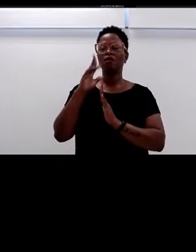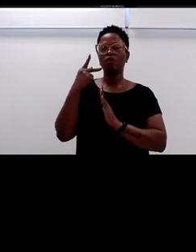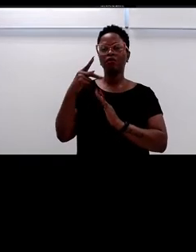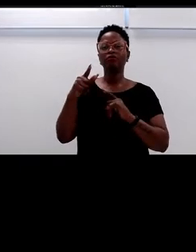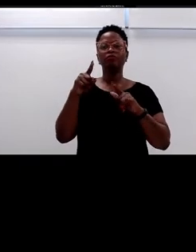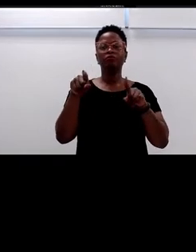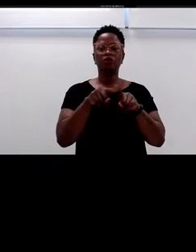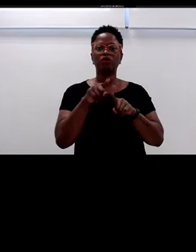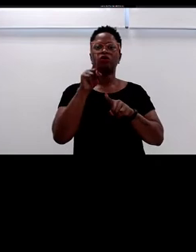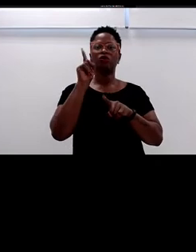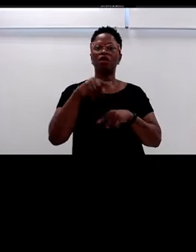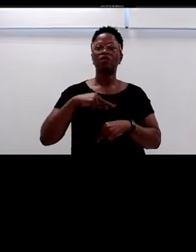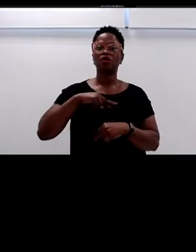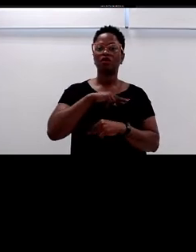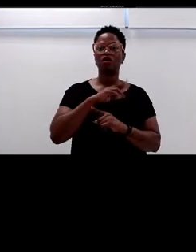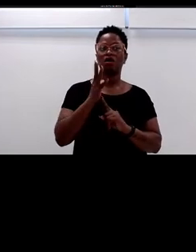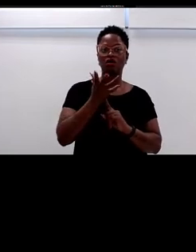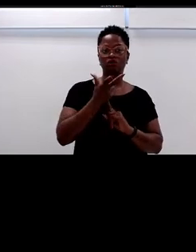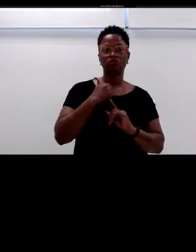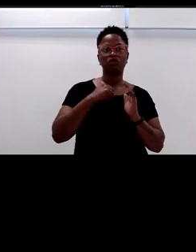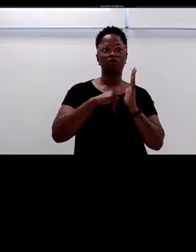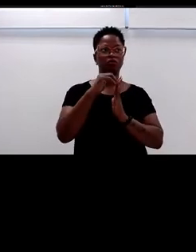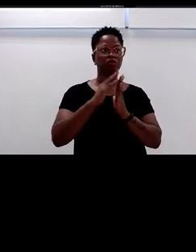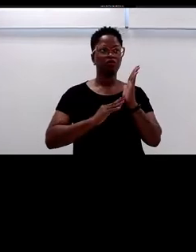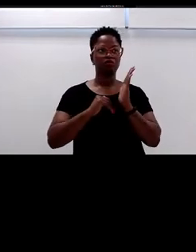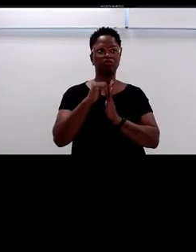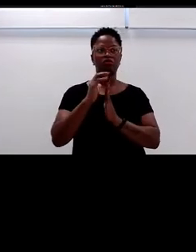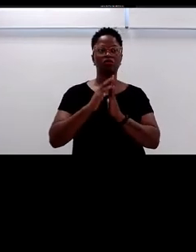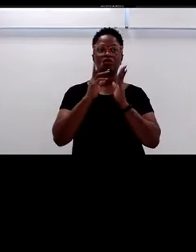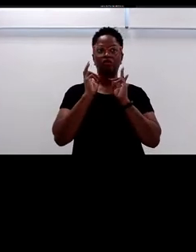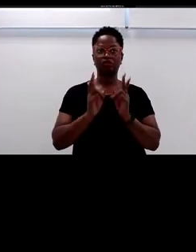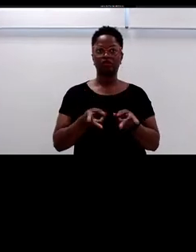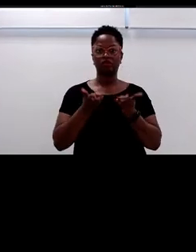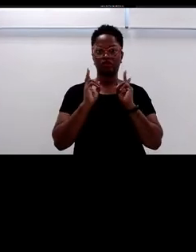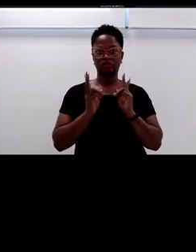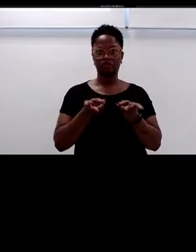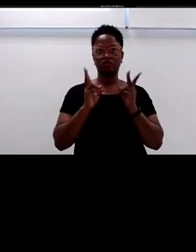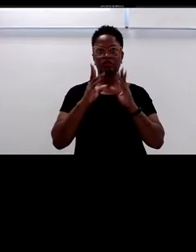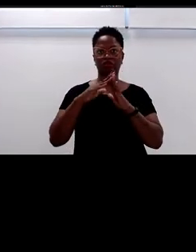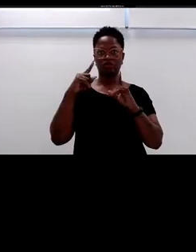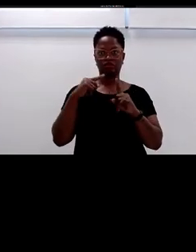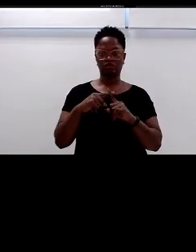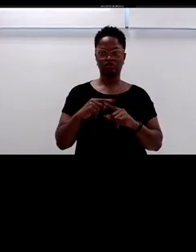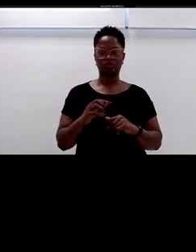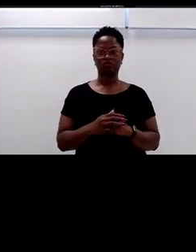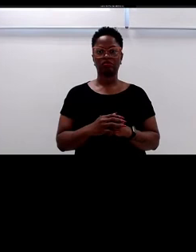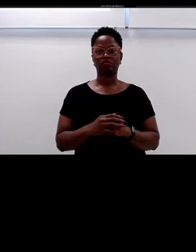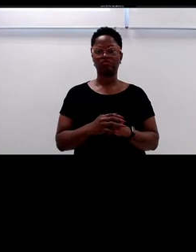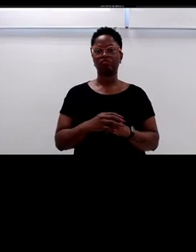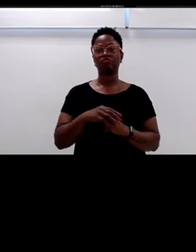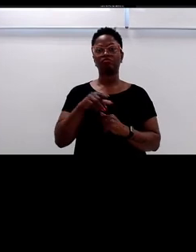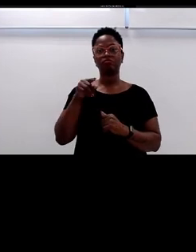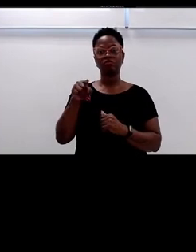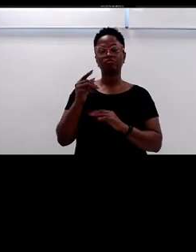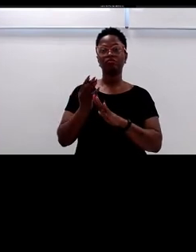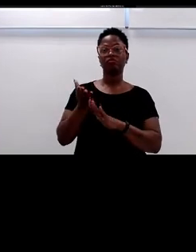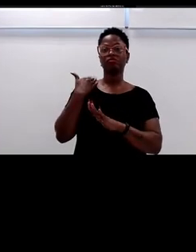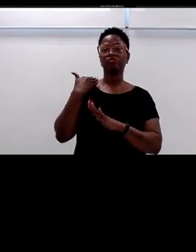religioso, artístico, nessas pinturas. Né? E sempre foi assim na igreja. Né? A catequese antes,